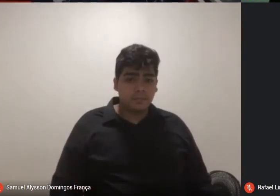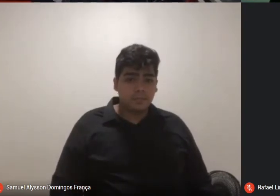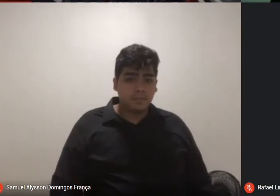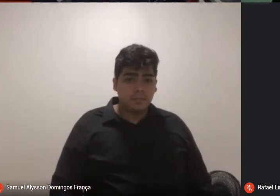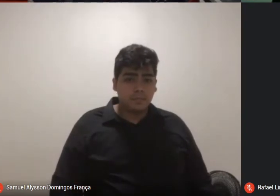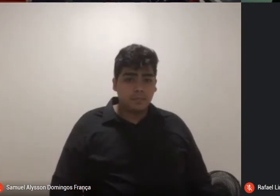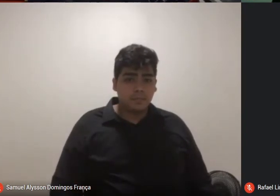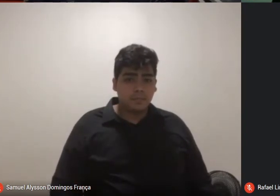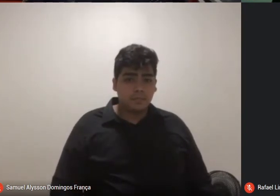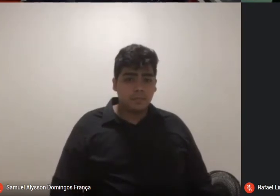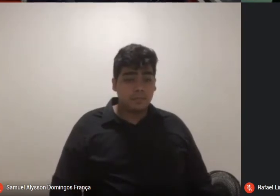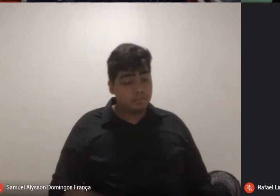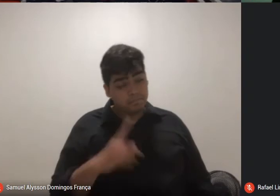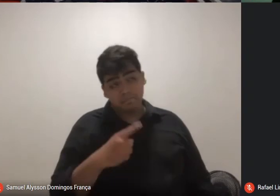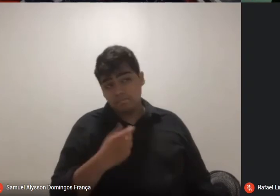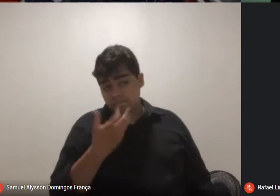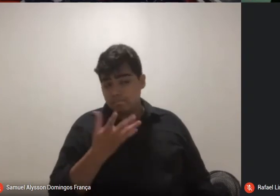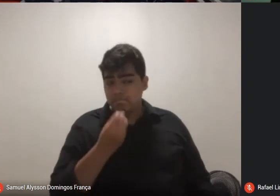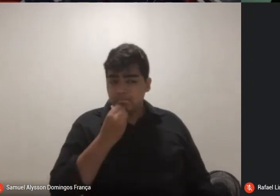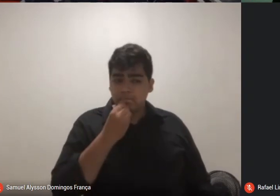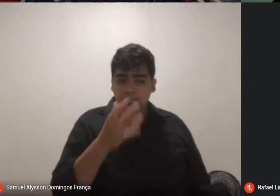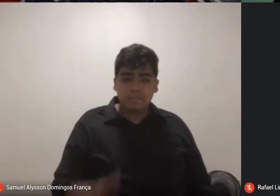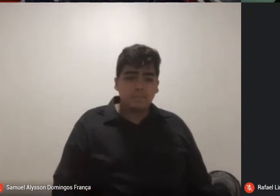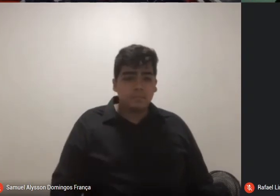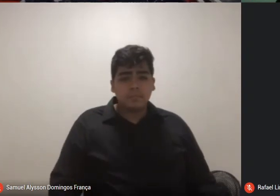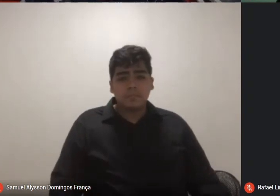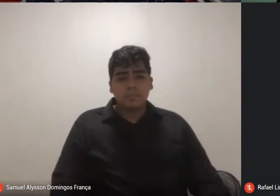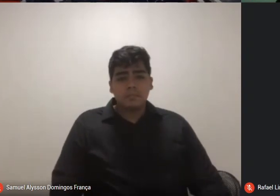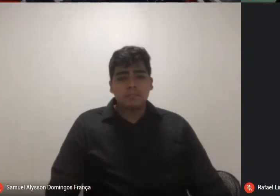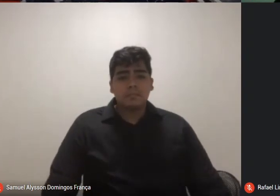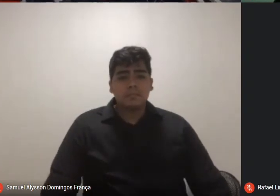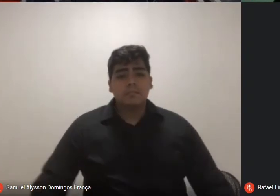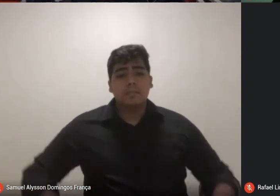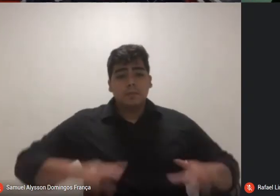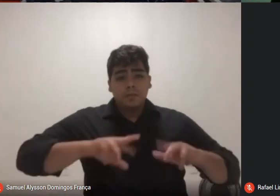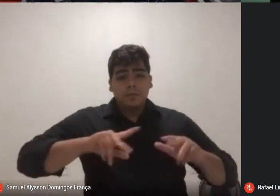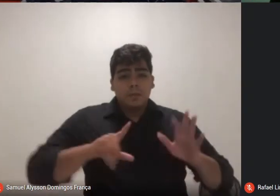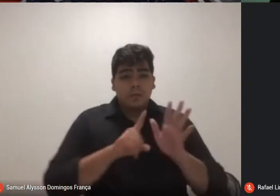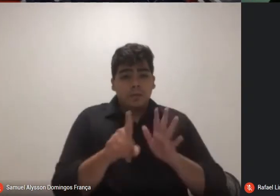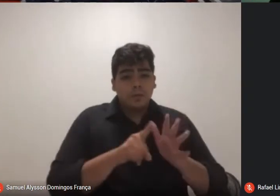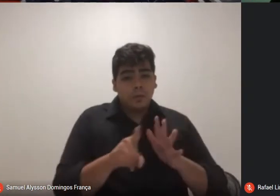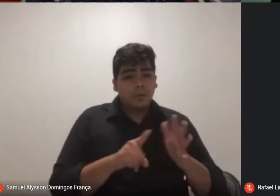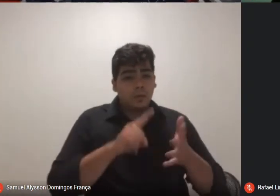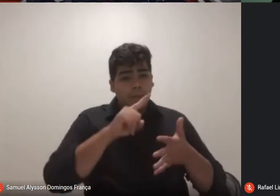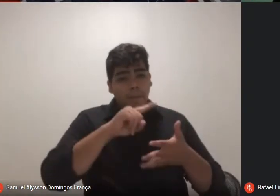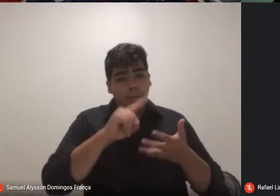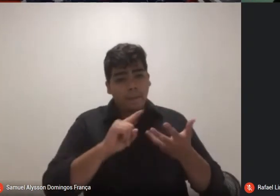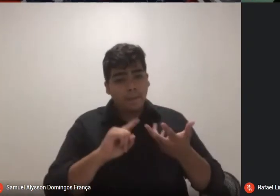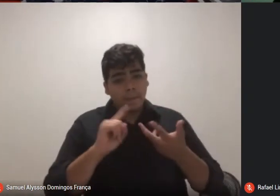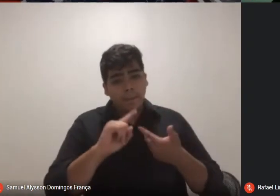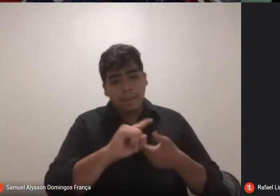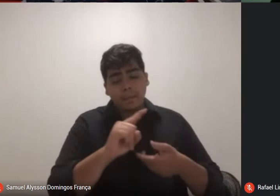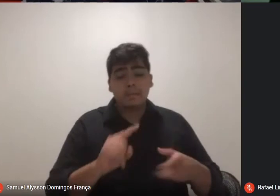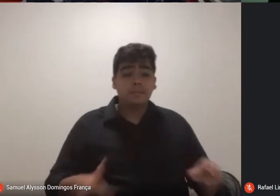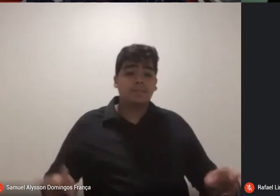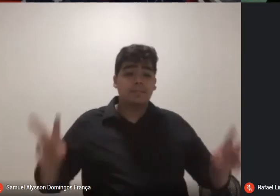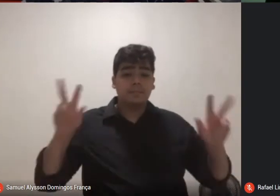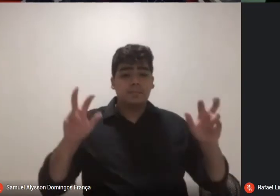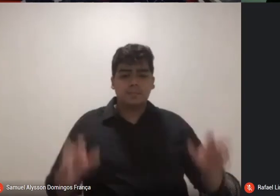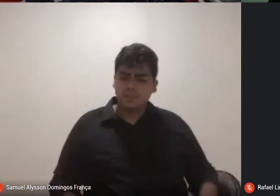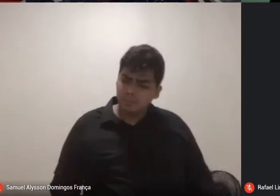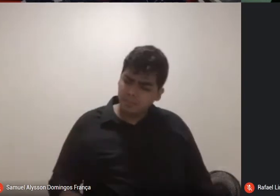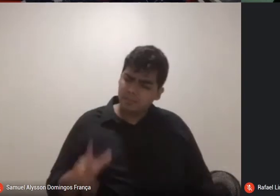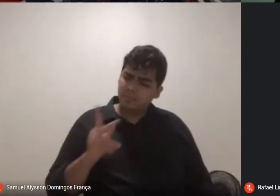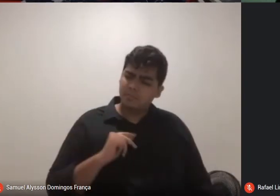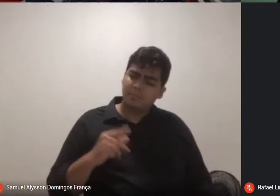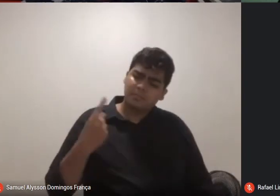aí a dica. Muitas perguntas aqui, comentários, Júnior, em relação assim, por que esse código